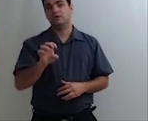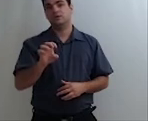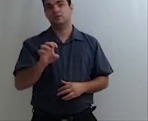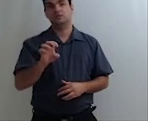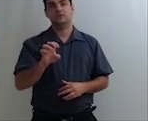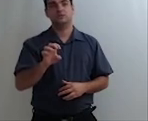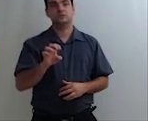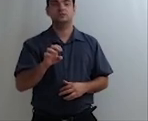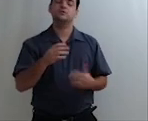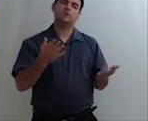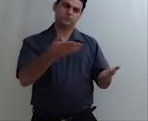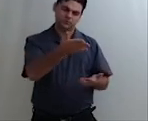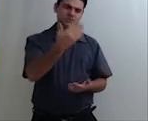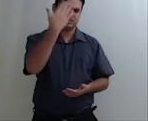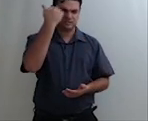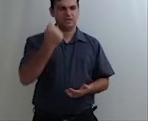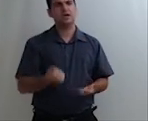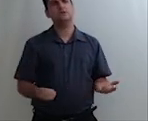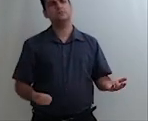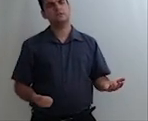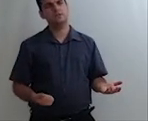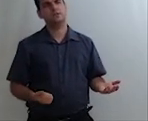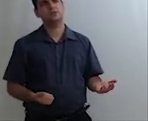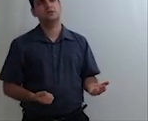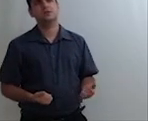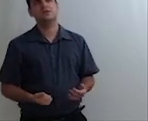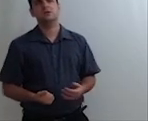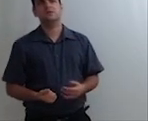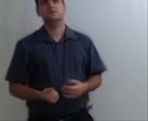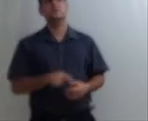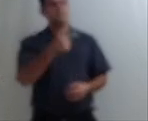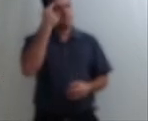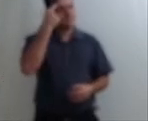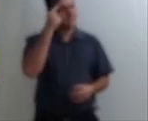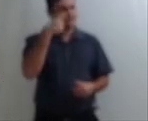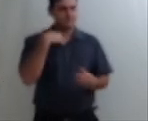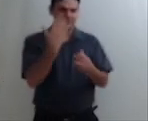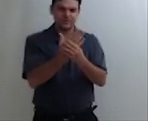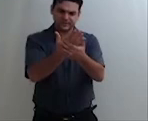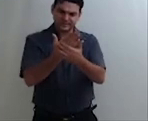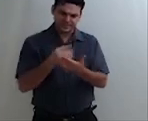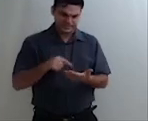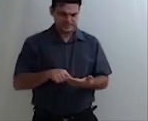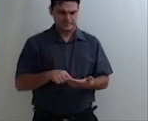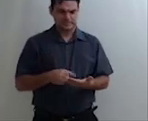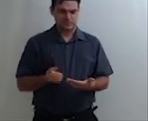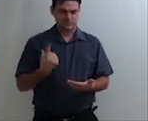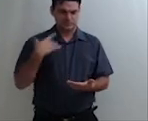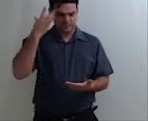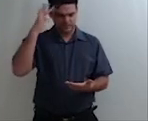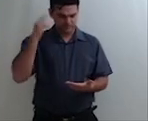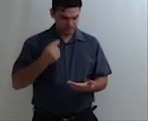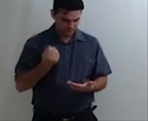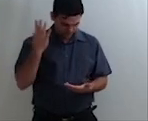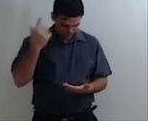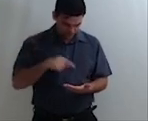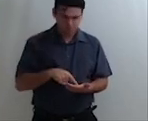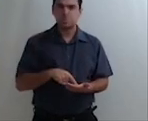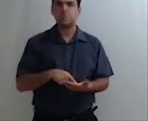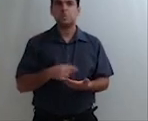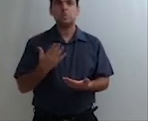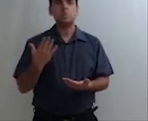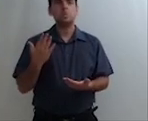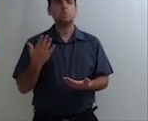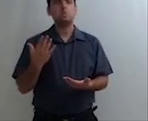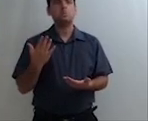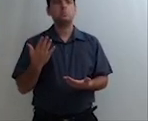cautela deante de assumir essa causa saber se teria ocorrido não e quando me veio